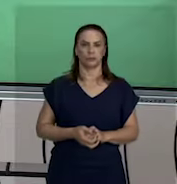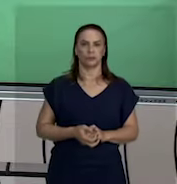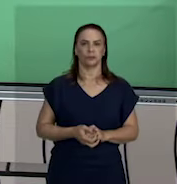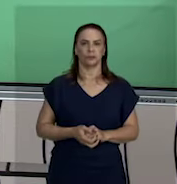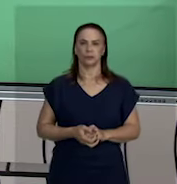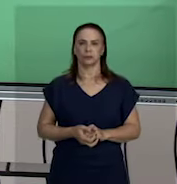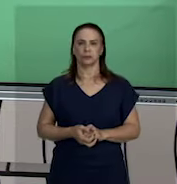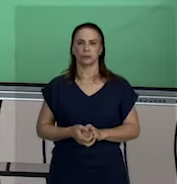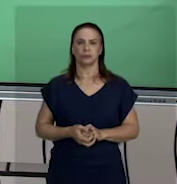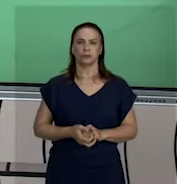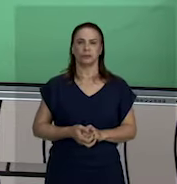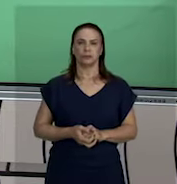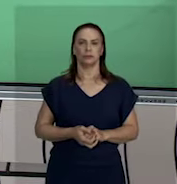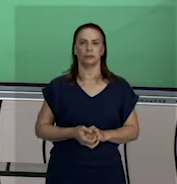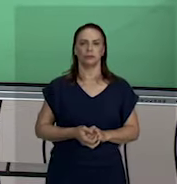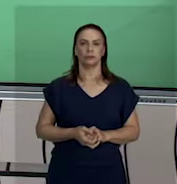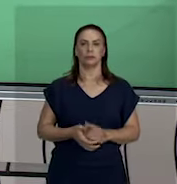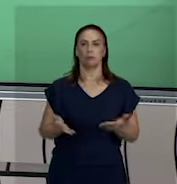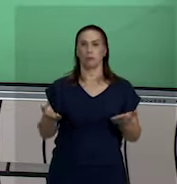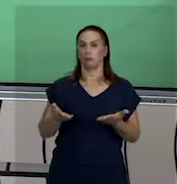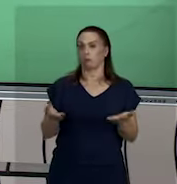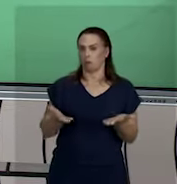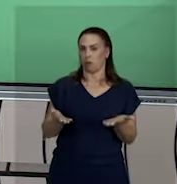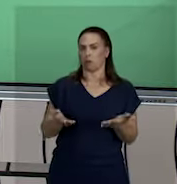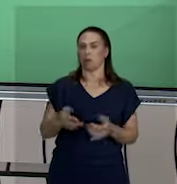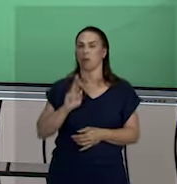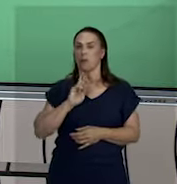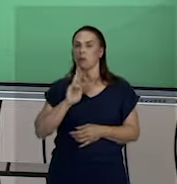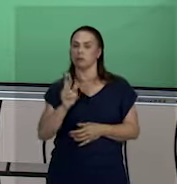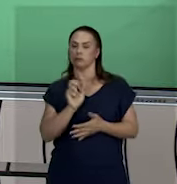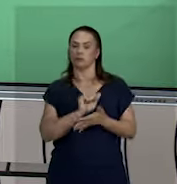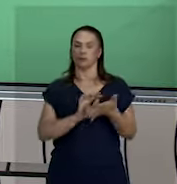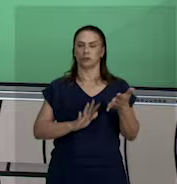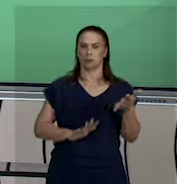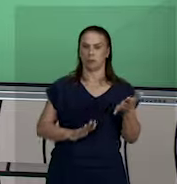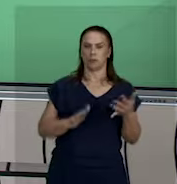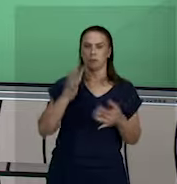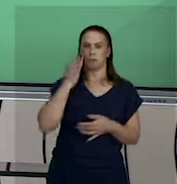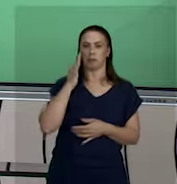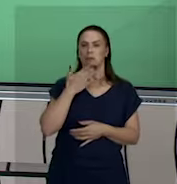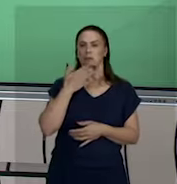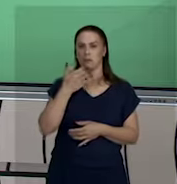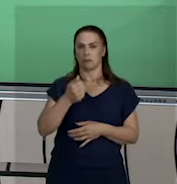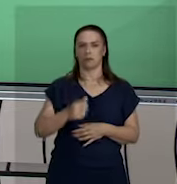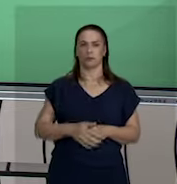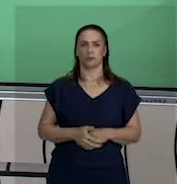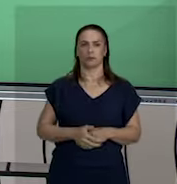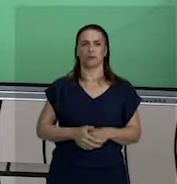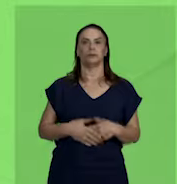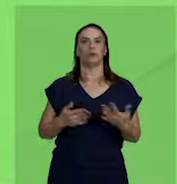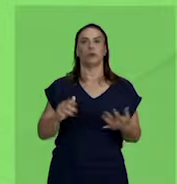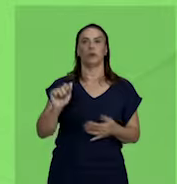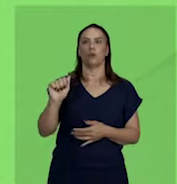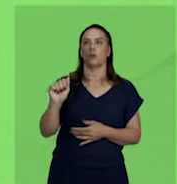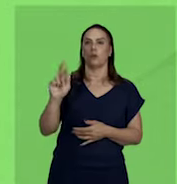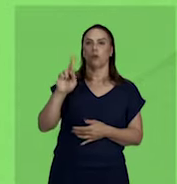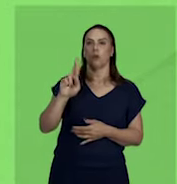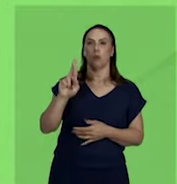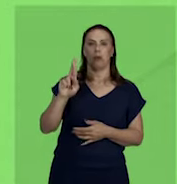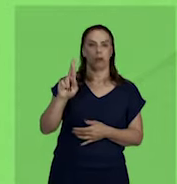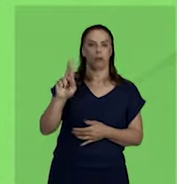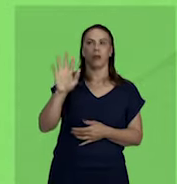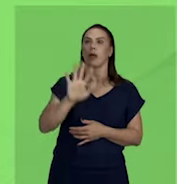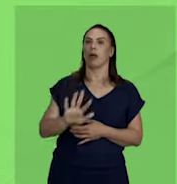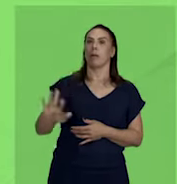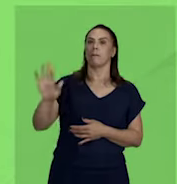vamos fazer uma atividade para a gente compreender melhor tudo que eu falei. O ar que retiramos do ambiente é o mesmo que a gente libera